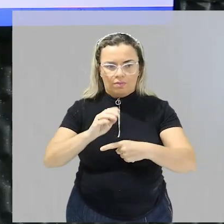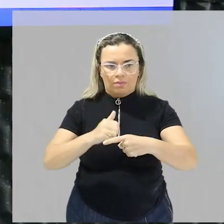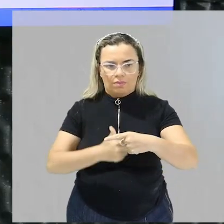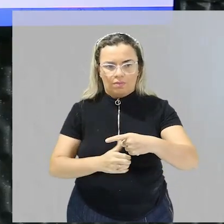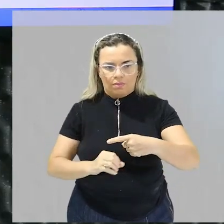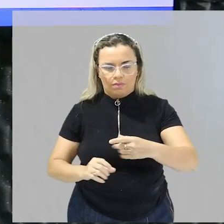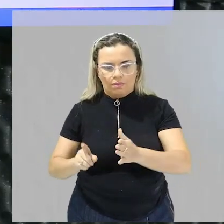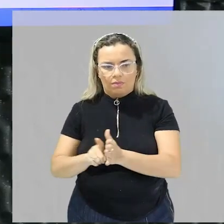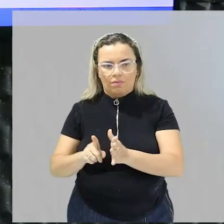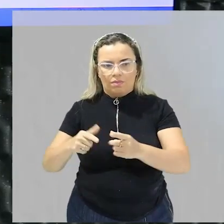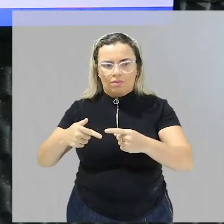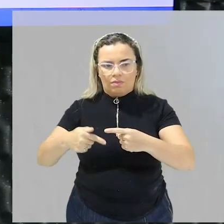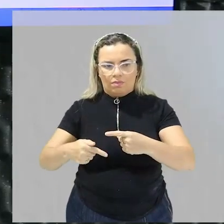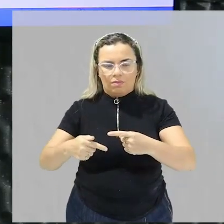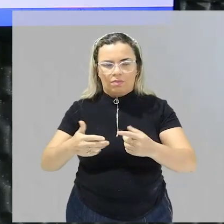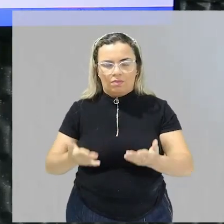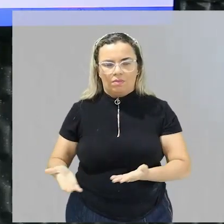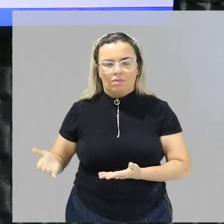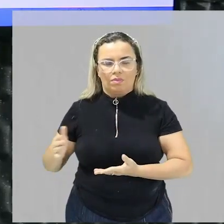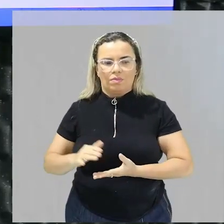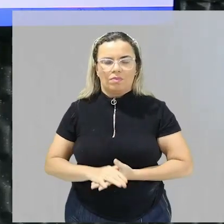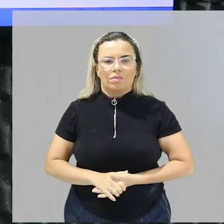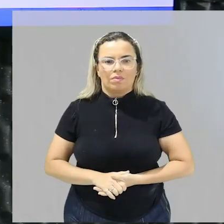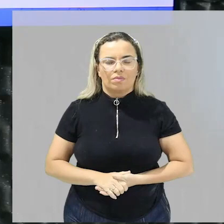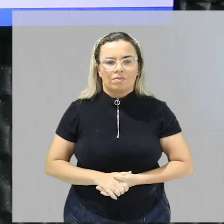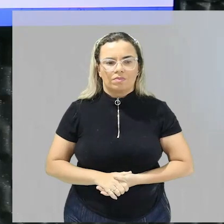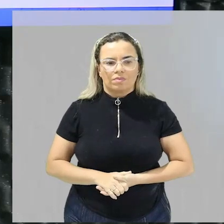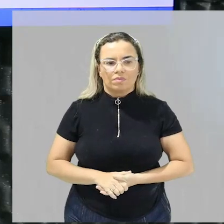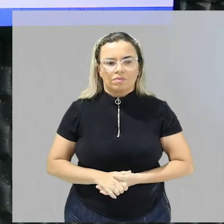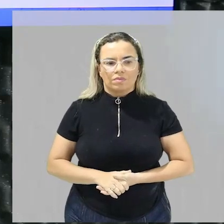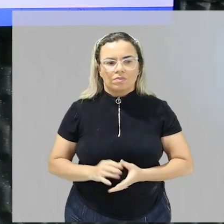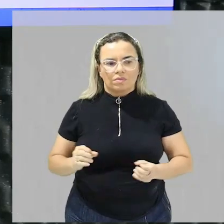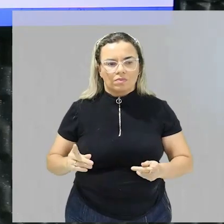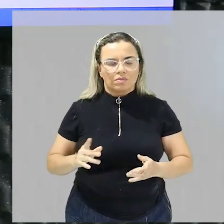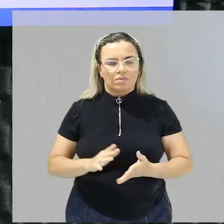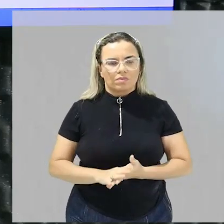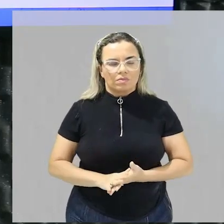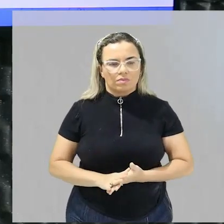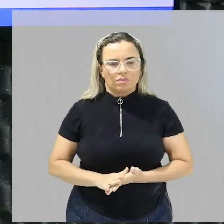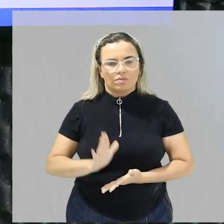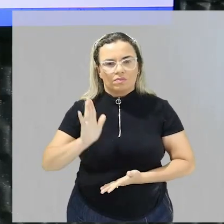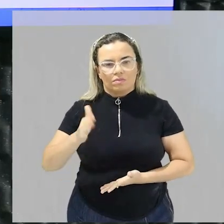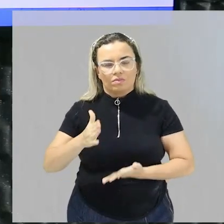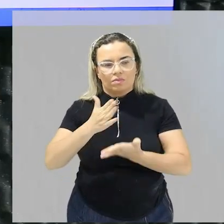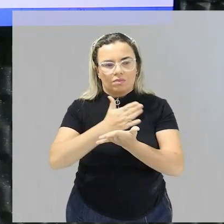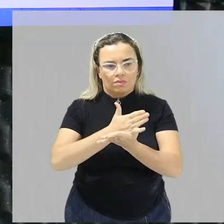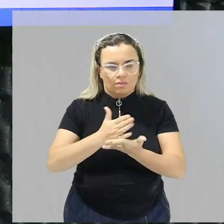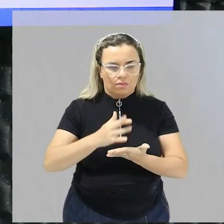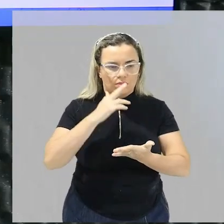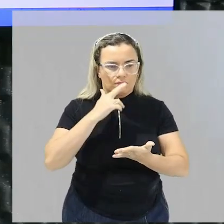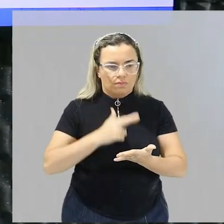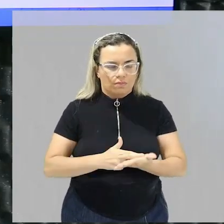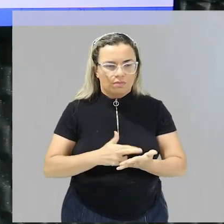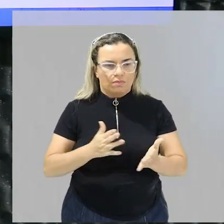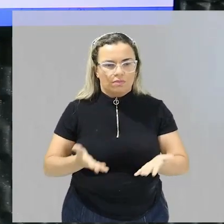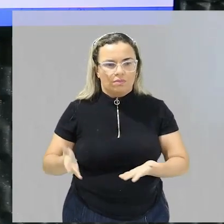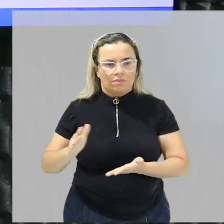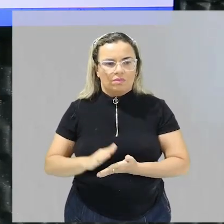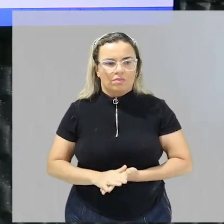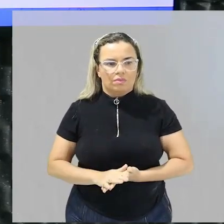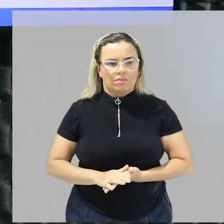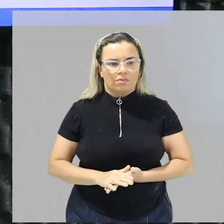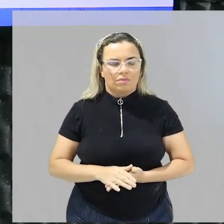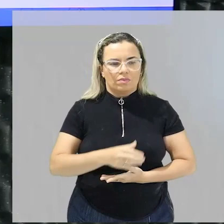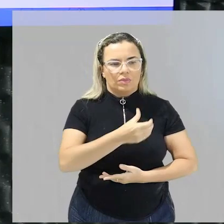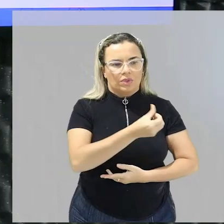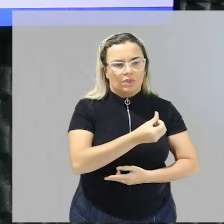10 elevado a menos 7 na base 10, tá? E aí a gente já começa a resolver. Se 6 é menor